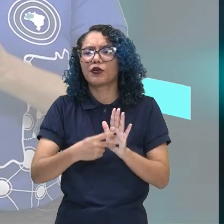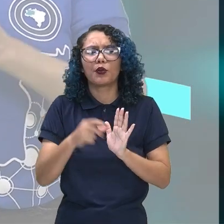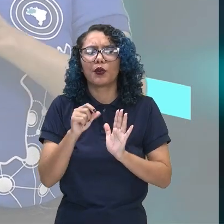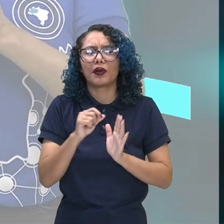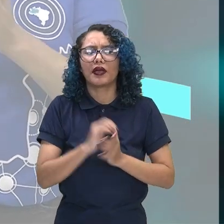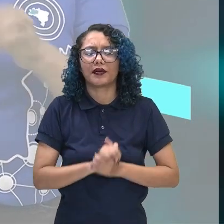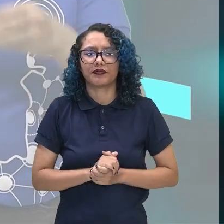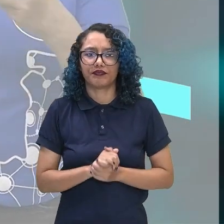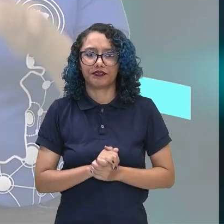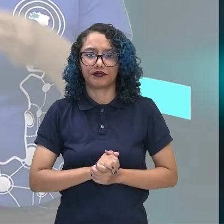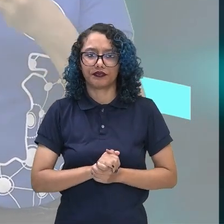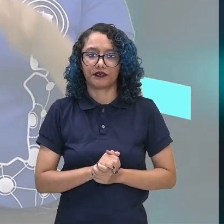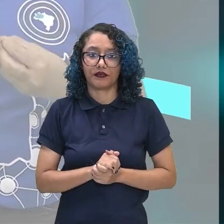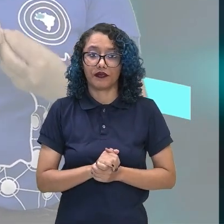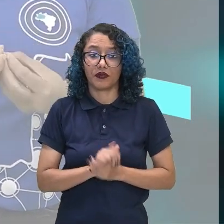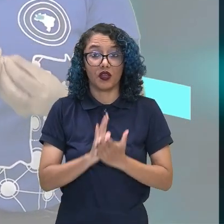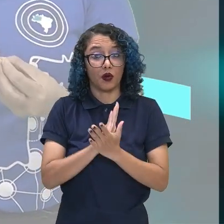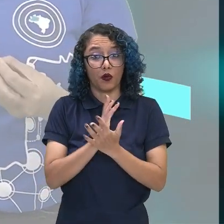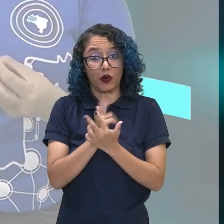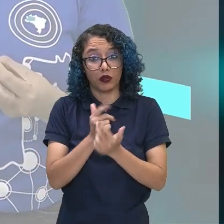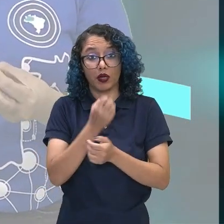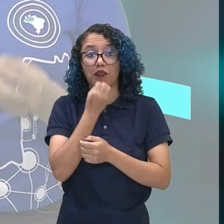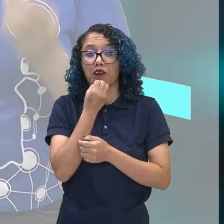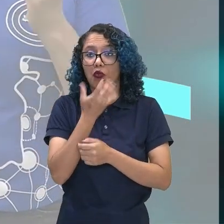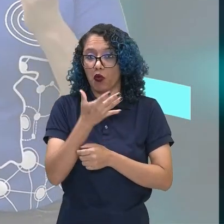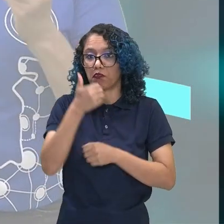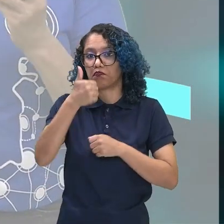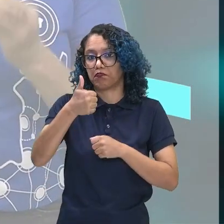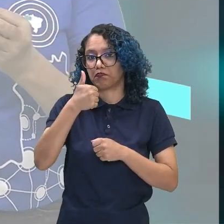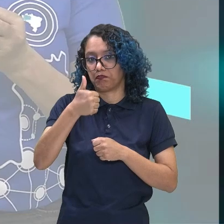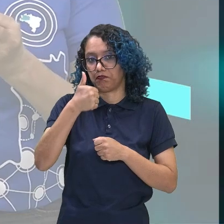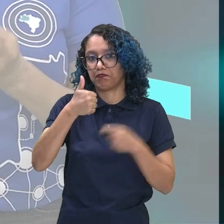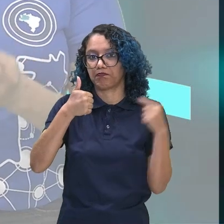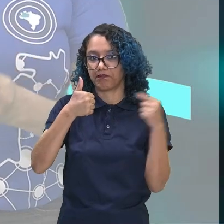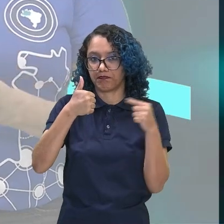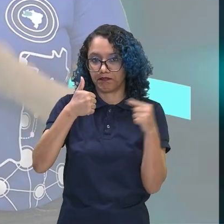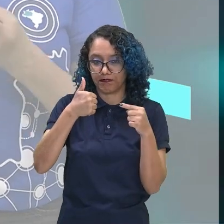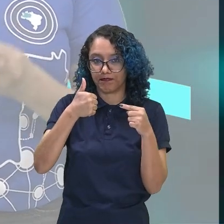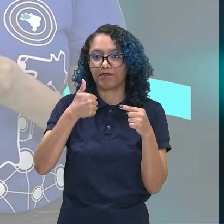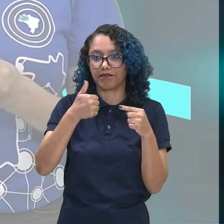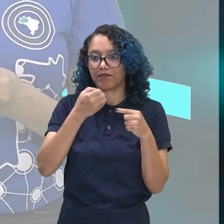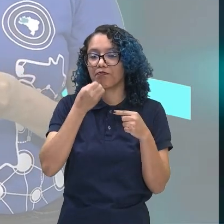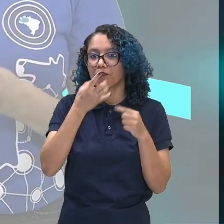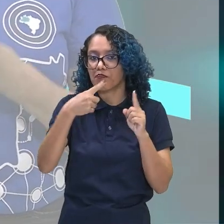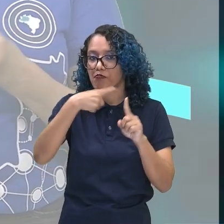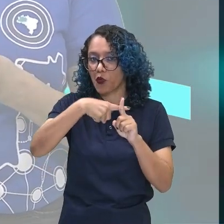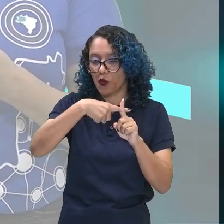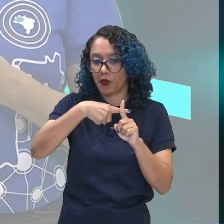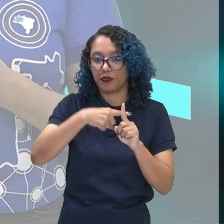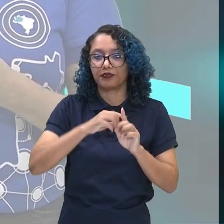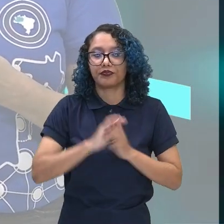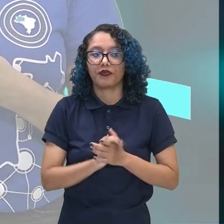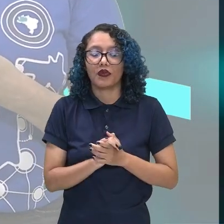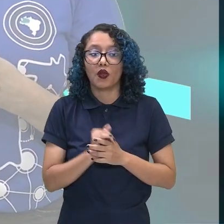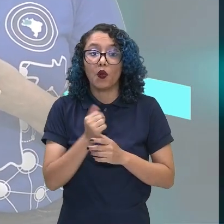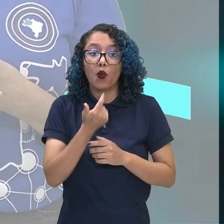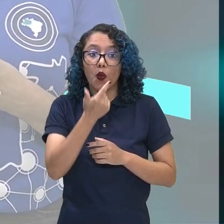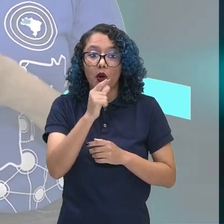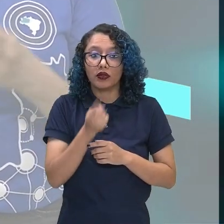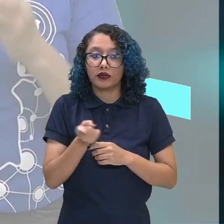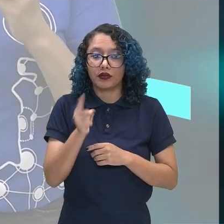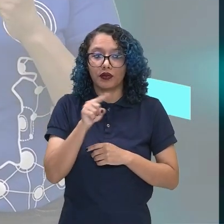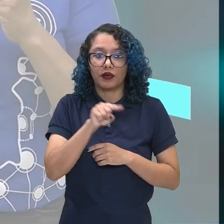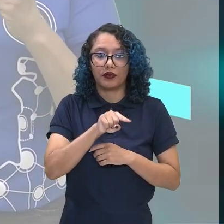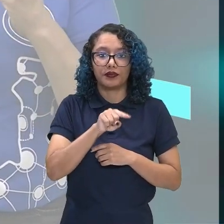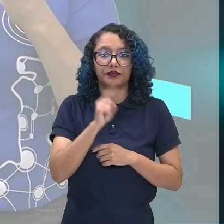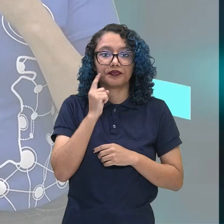que algo está positivo. E sobre a cabecinha aí do outro